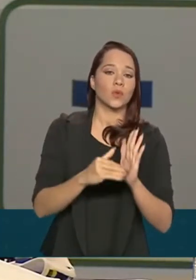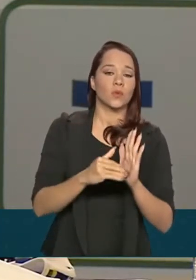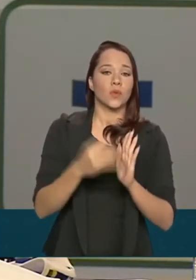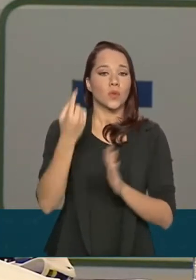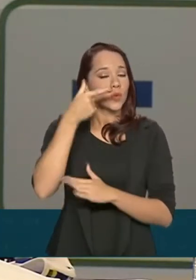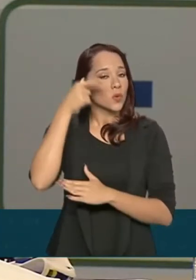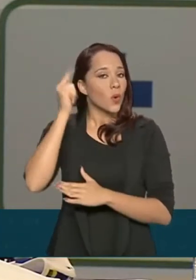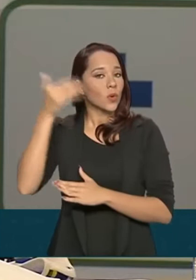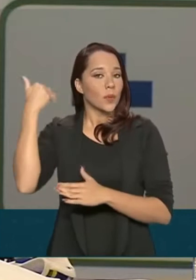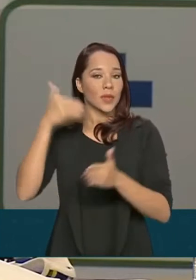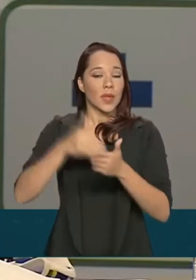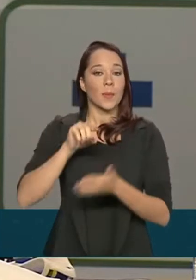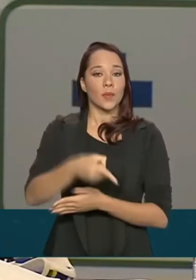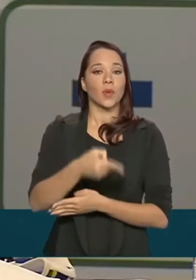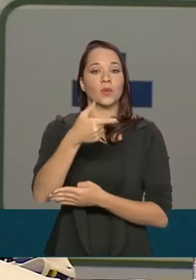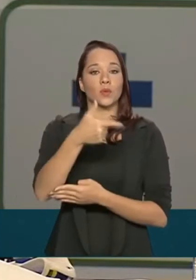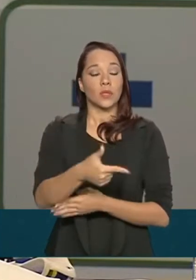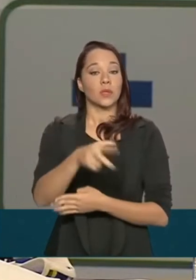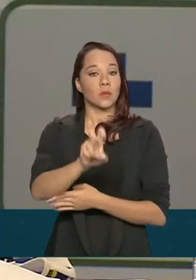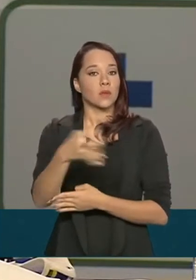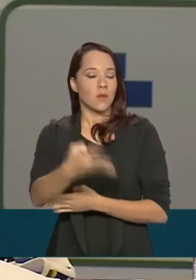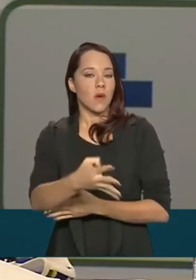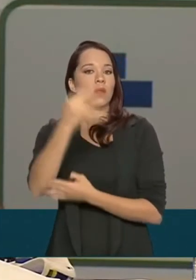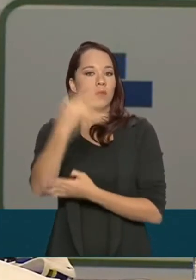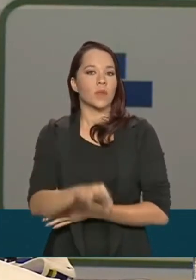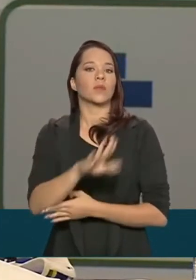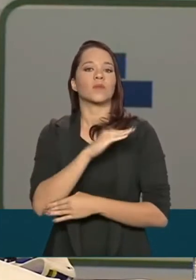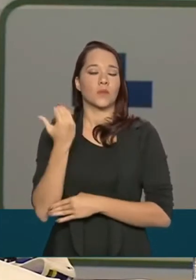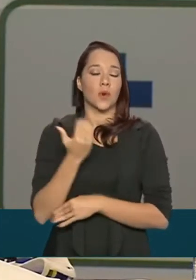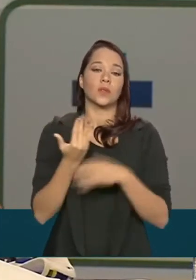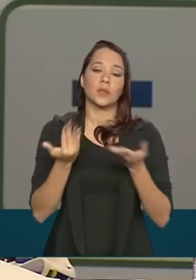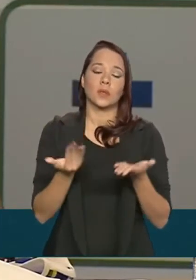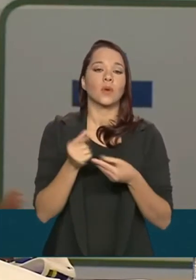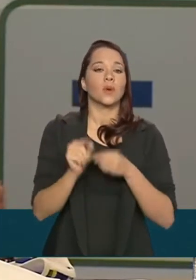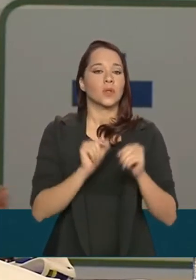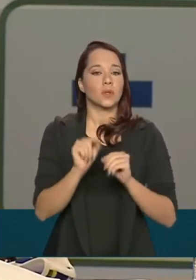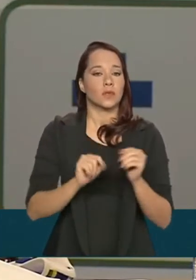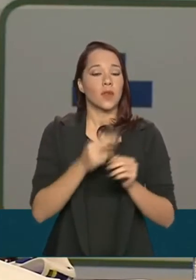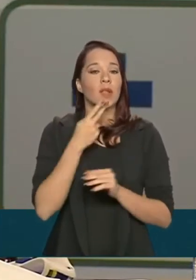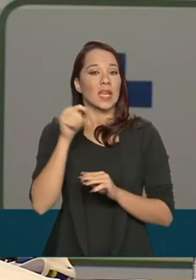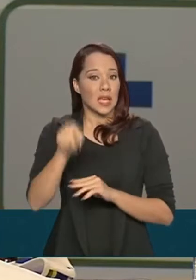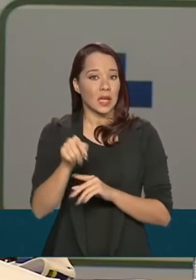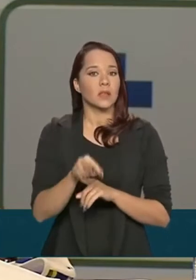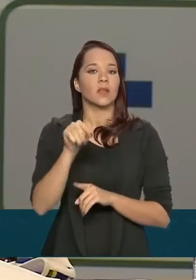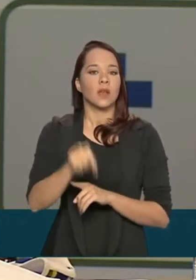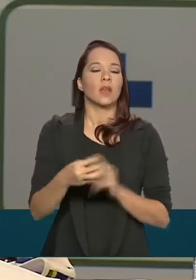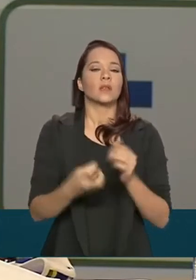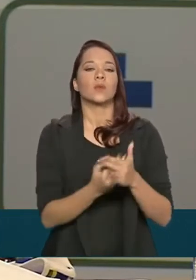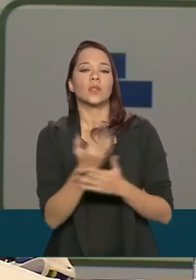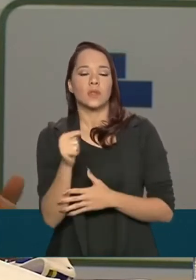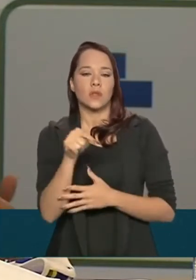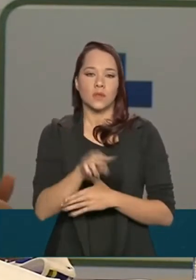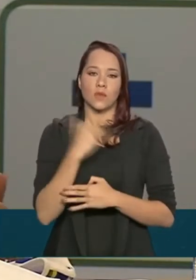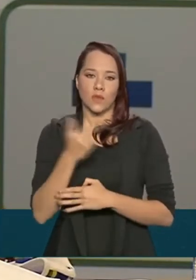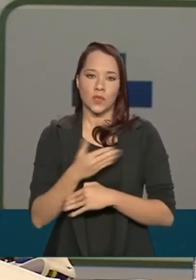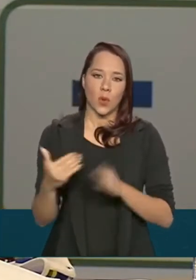tivemos 1.254 registros de óbitos, o que não significa dizer que foi exatamente que esse quantitativo foram